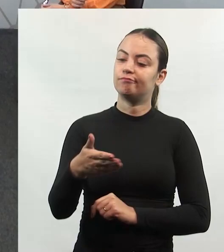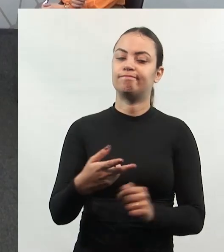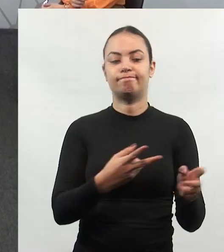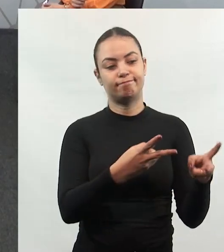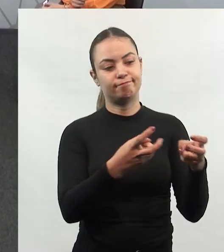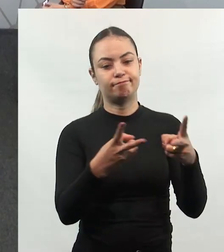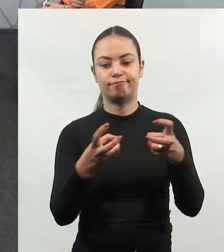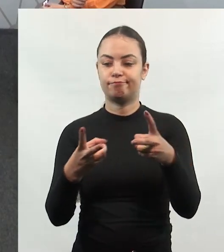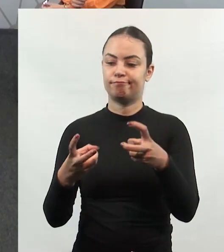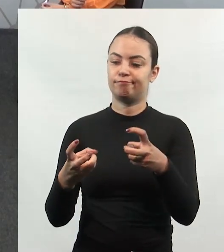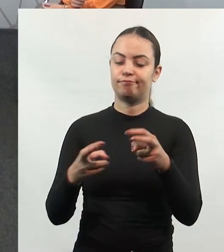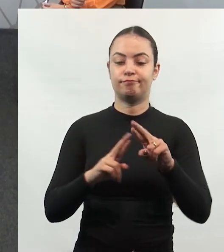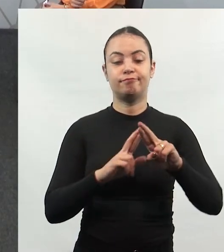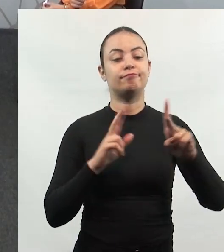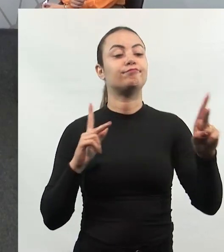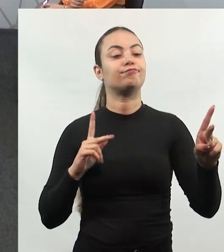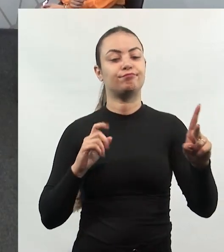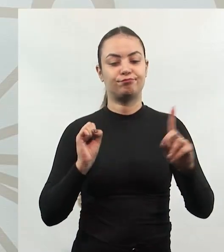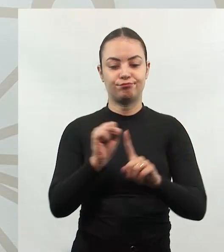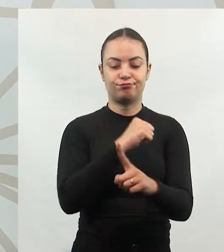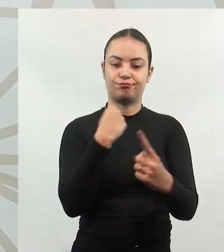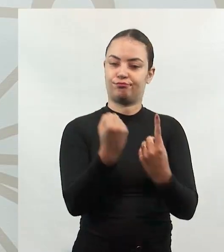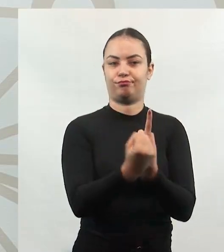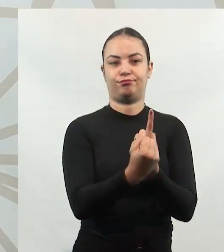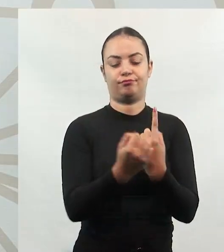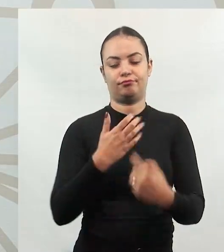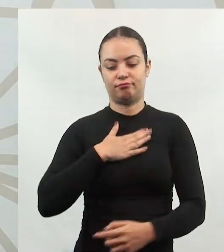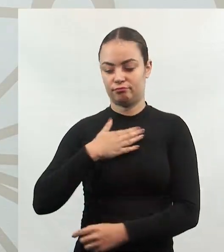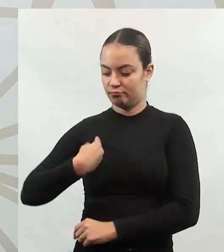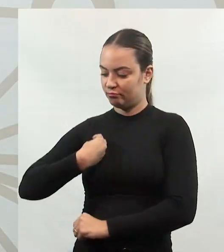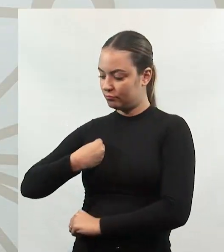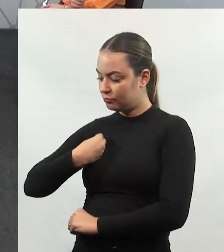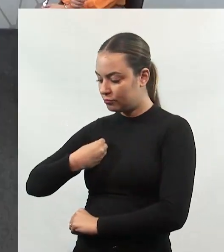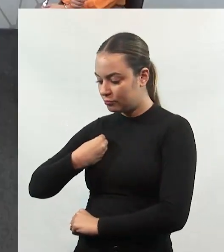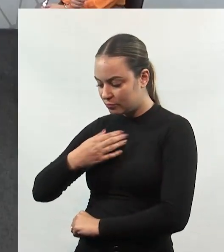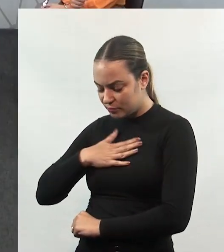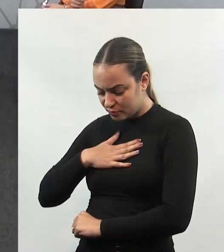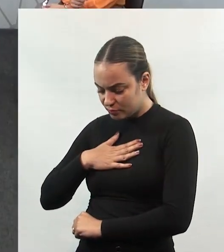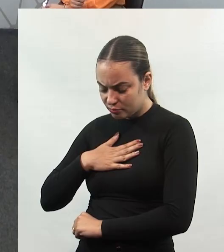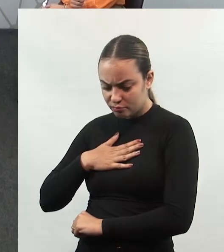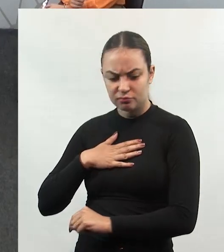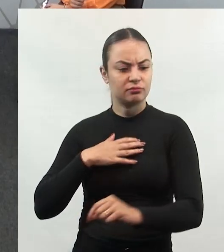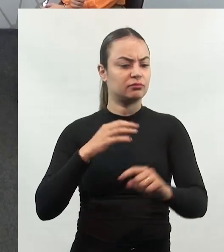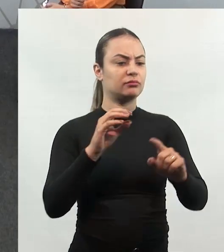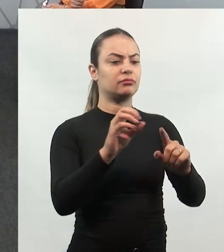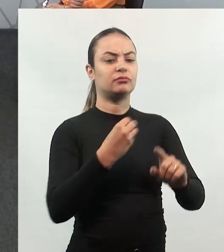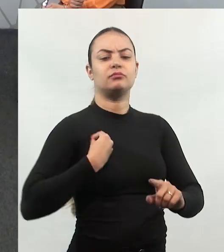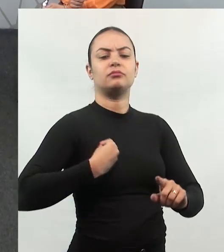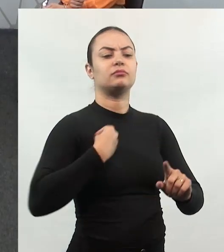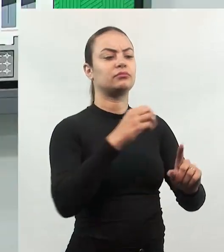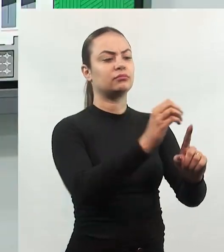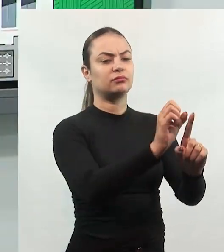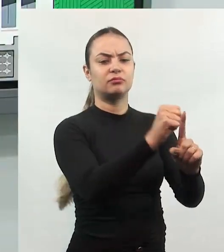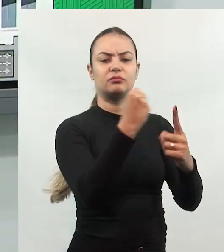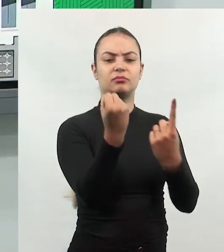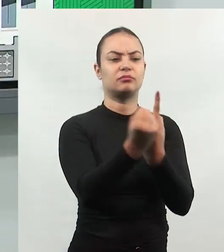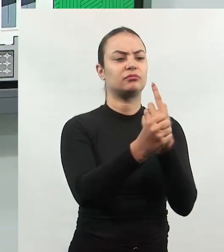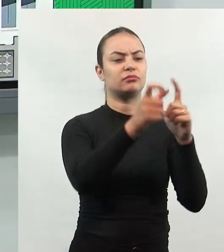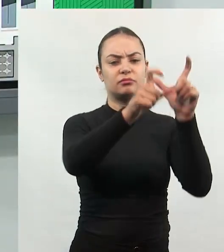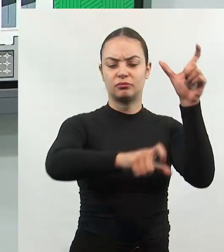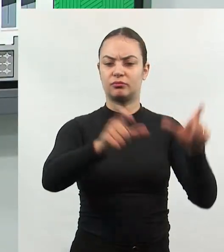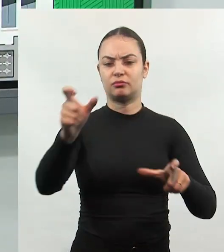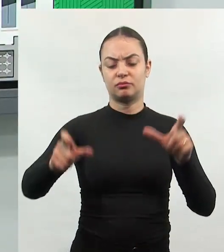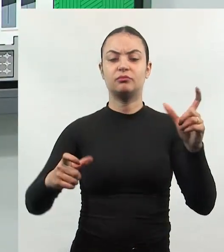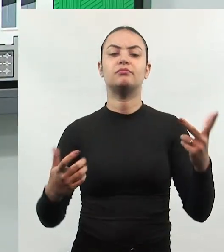falando de 99 a 2001, que foi isso, quando eu estudei. Foi a nossa época. Então a gente está falando aqui de uma profissão que realmente a